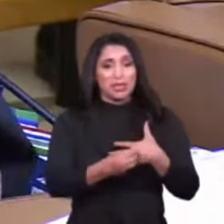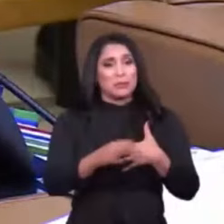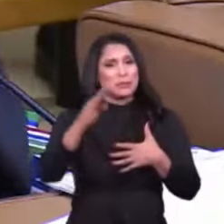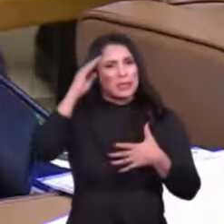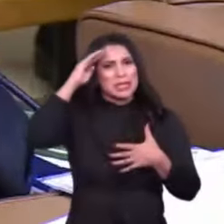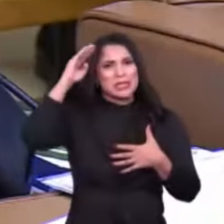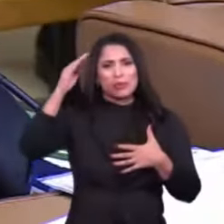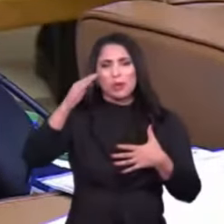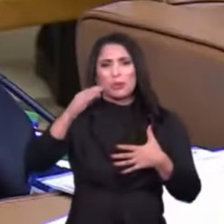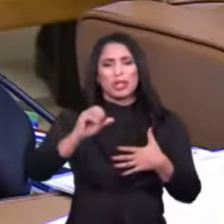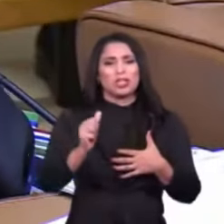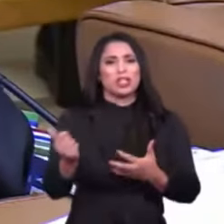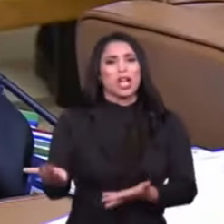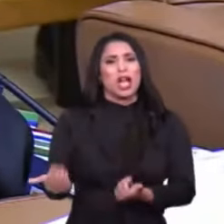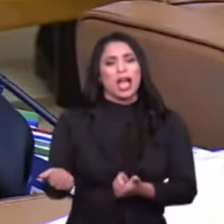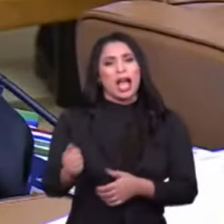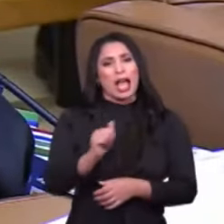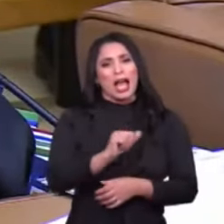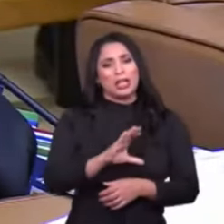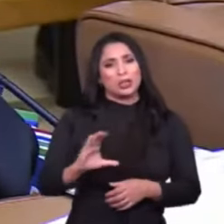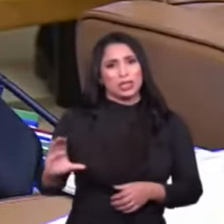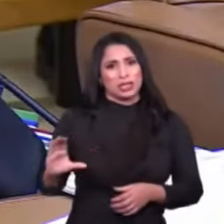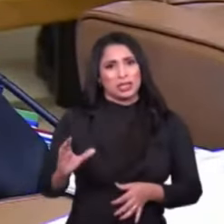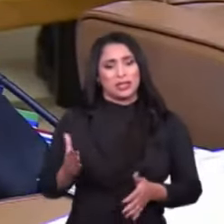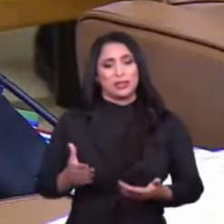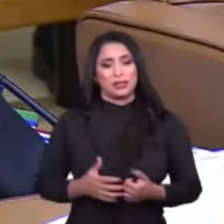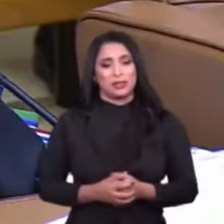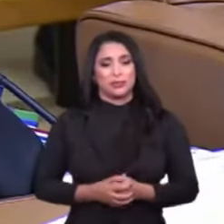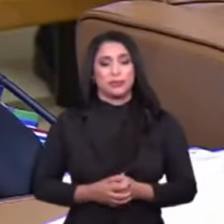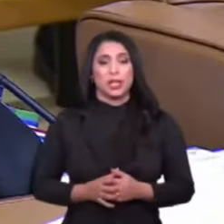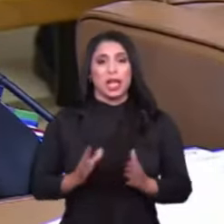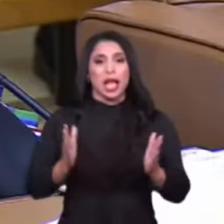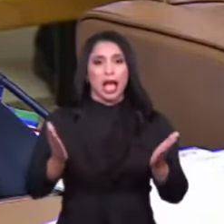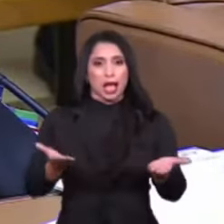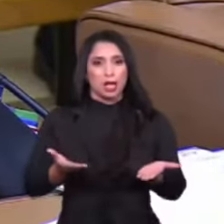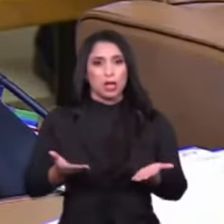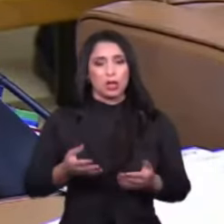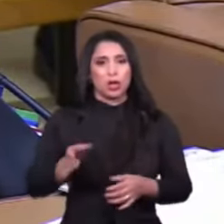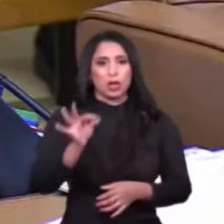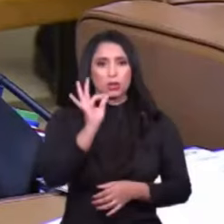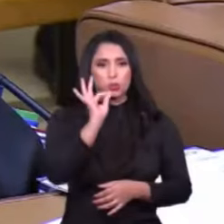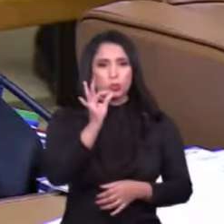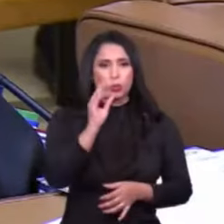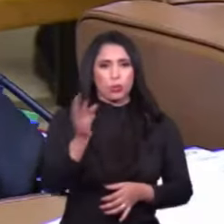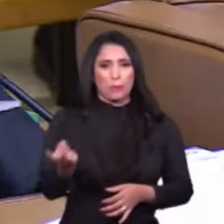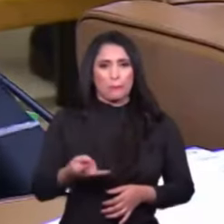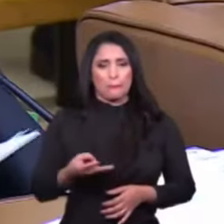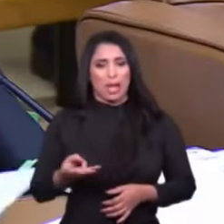adolescentes. Agora, considerações sobre o fumo da maconha